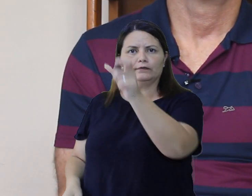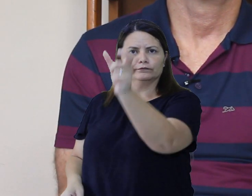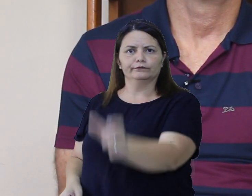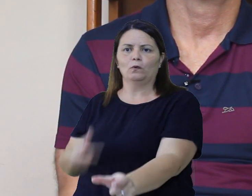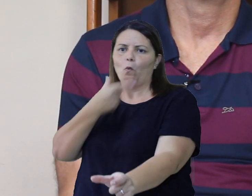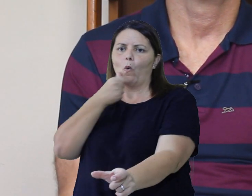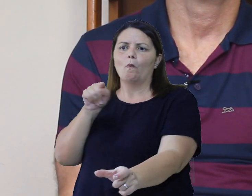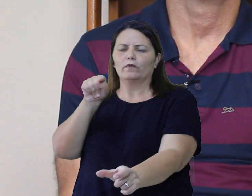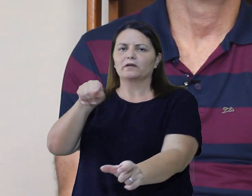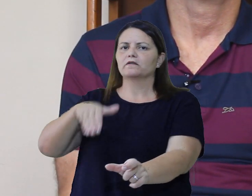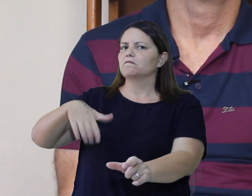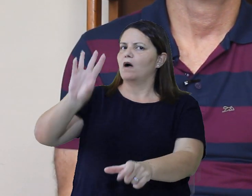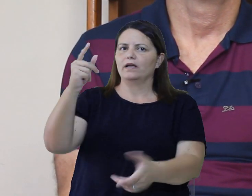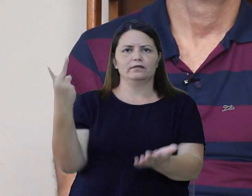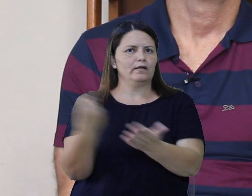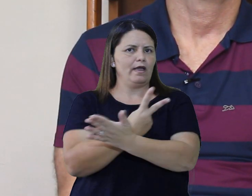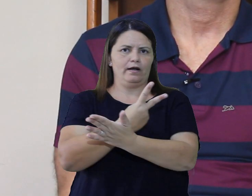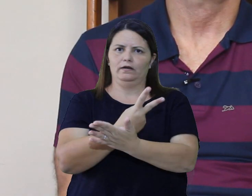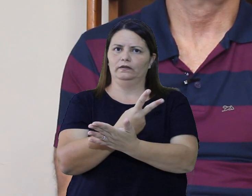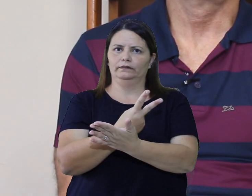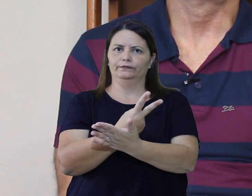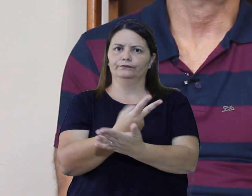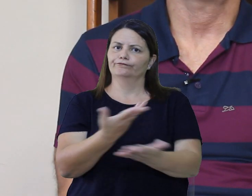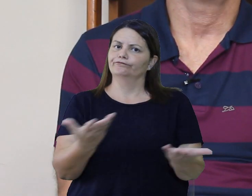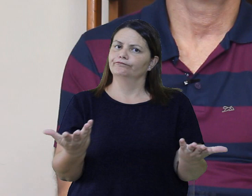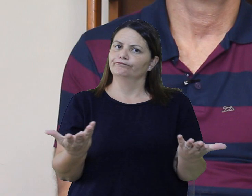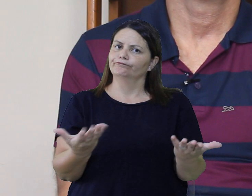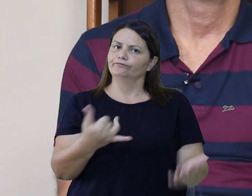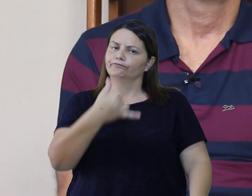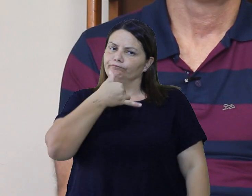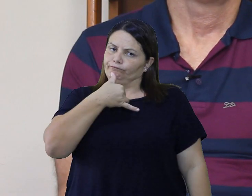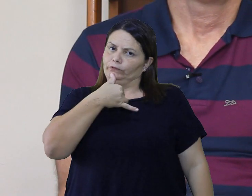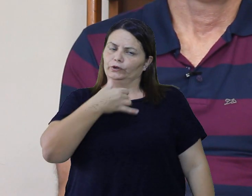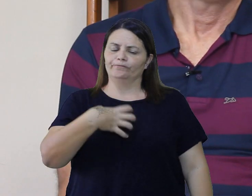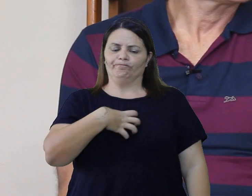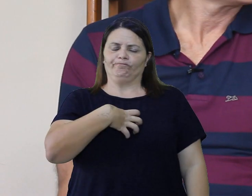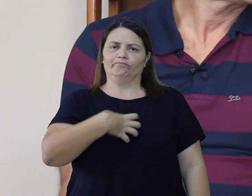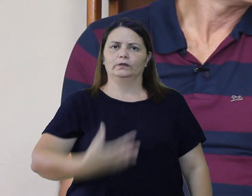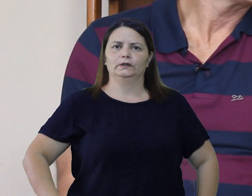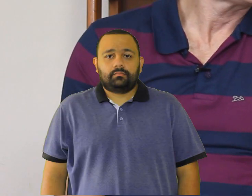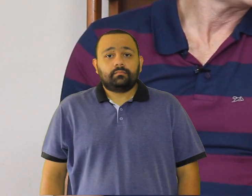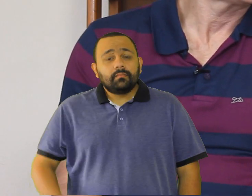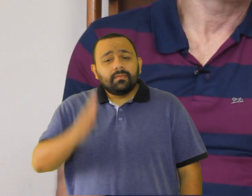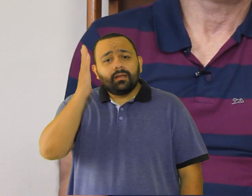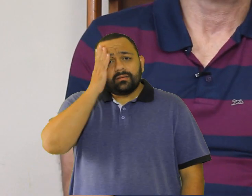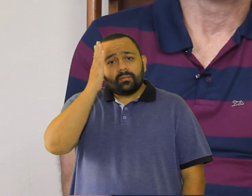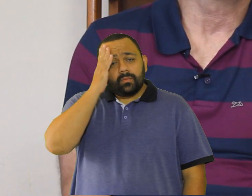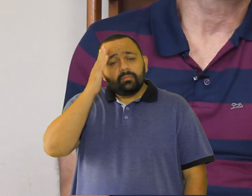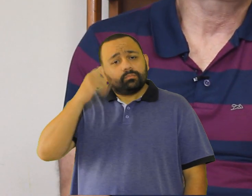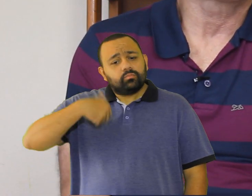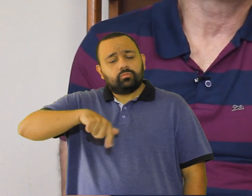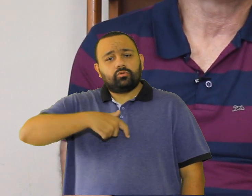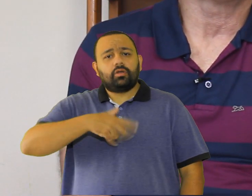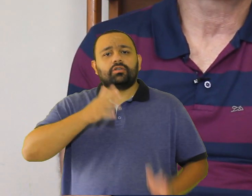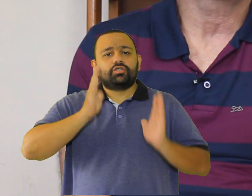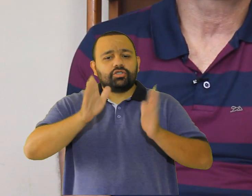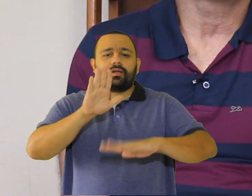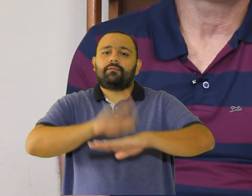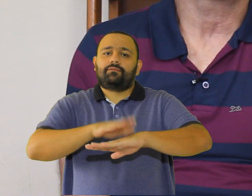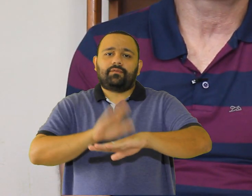que mais a machuca, mais trata mal, é realmente uma tragédia. E como temos feito em